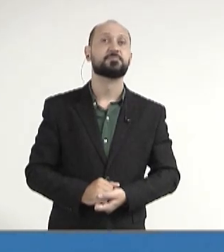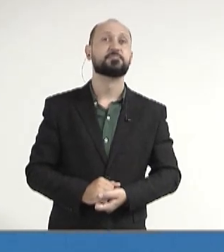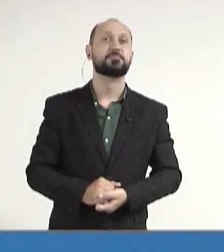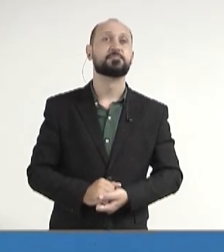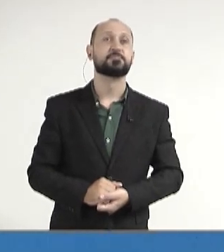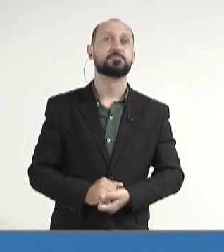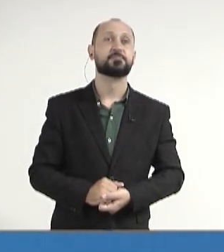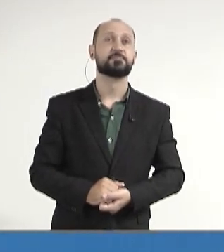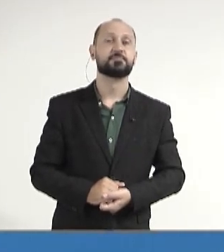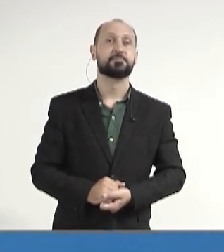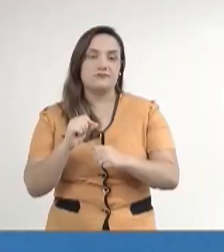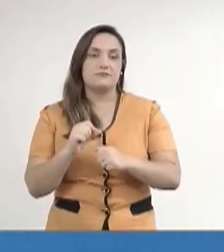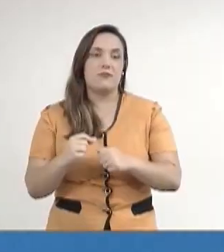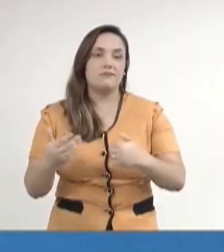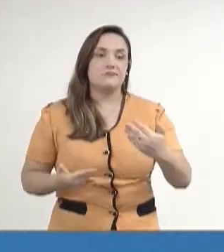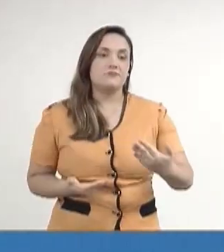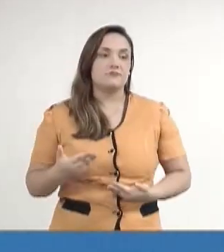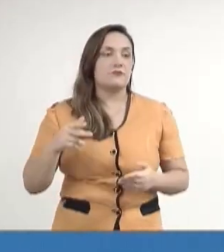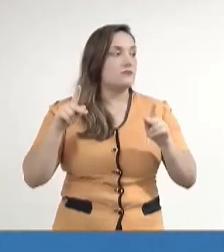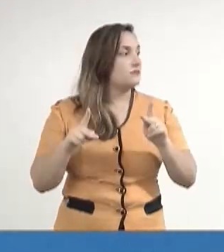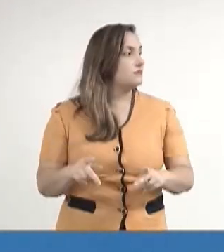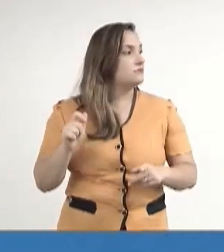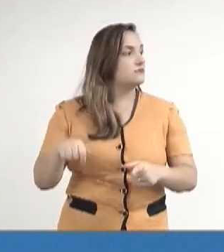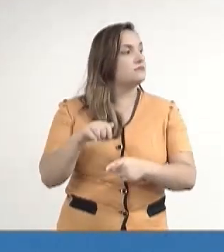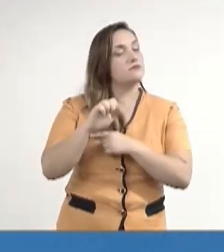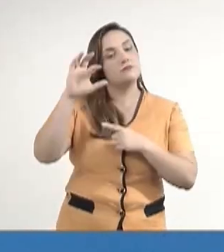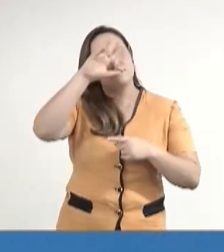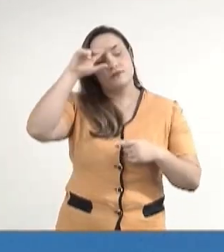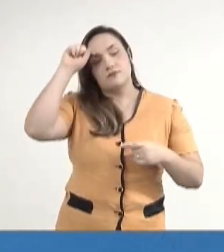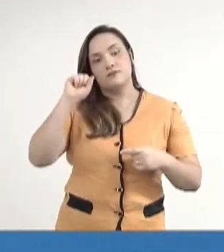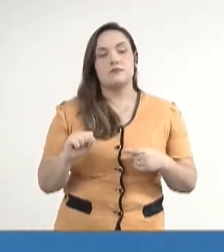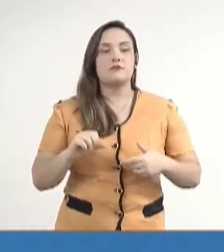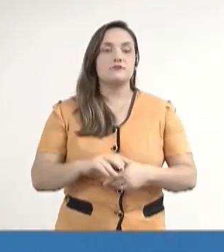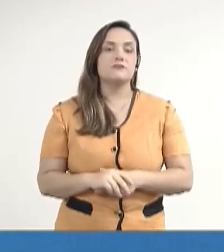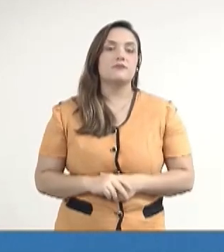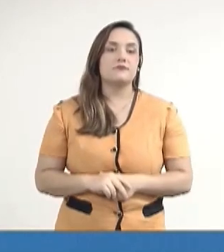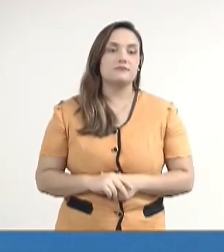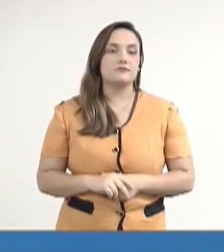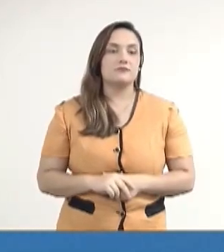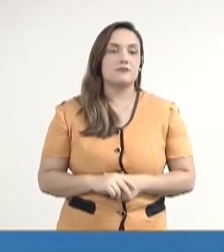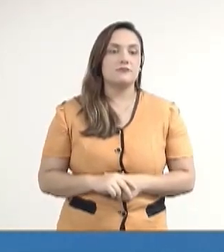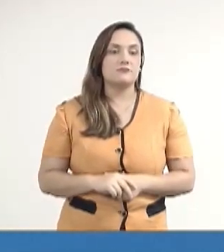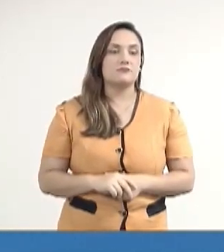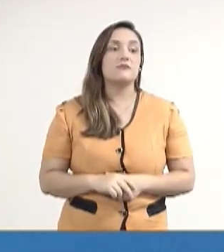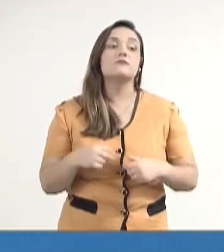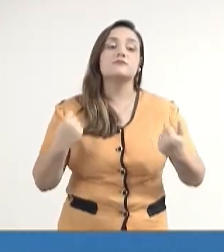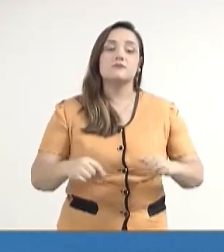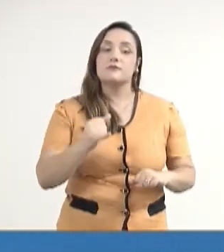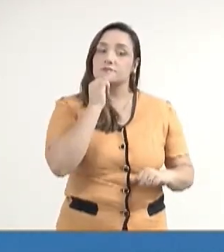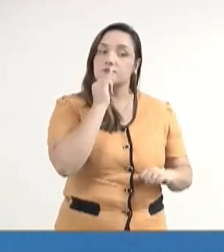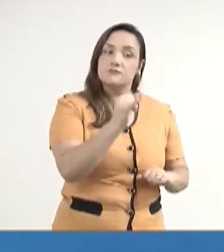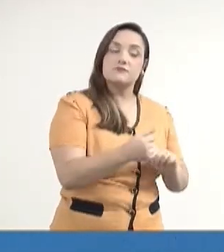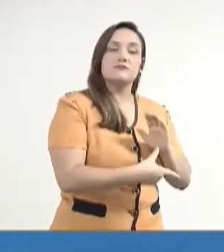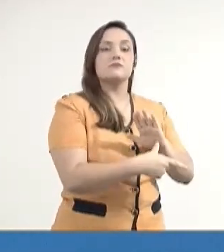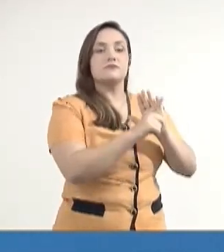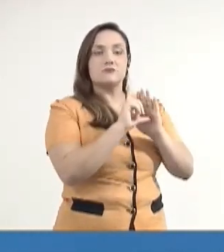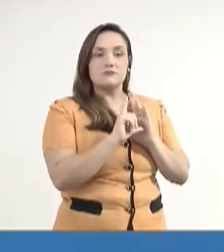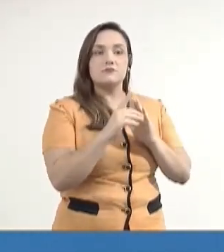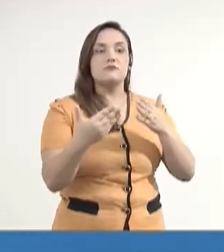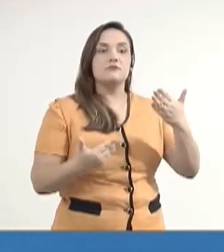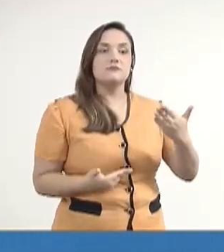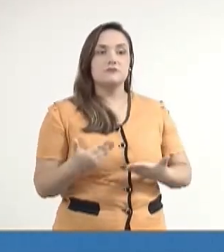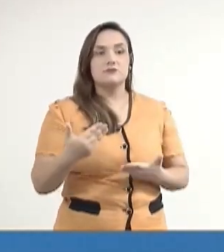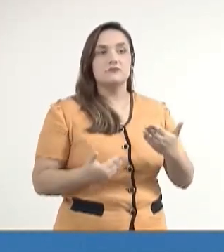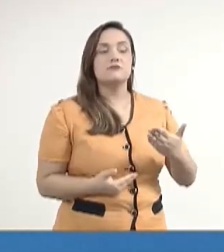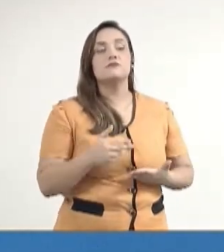Obriga as empresas prestadoras de serviço público no estado de Mato Grosso do Sul a expedir notificação prévia ao usuário